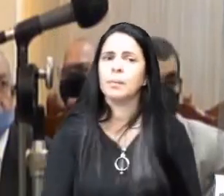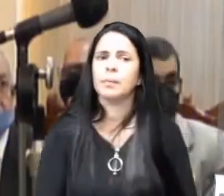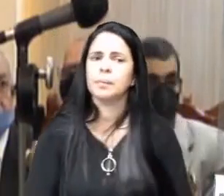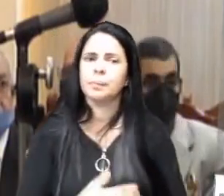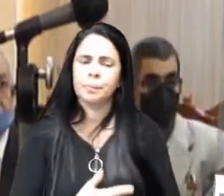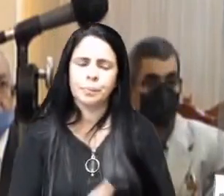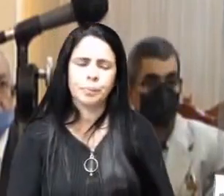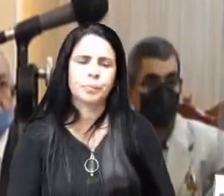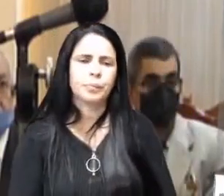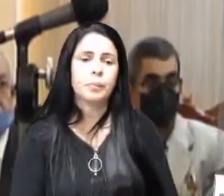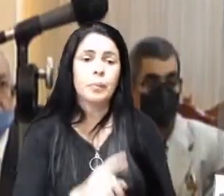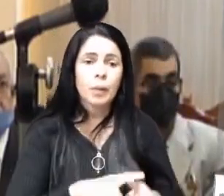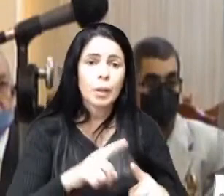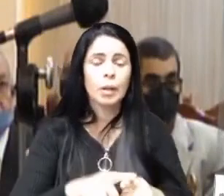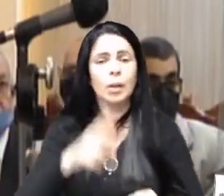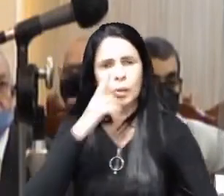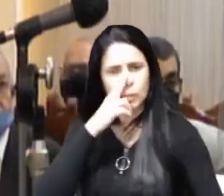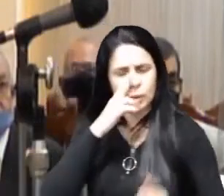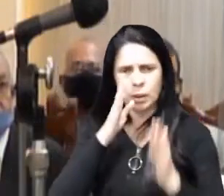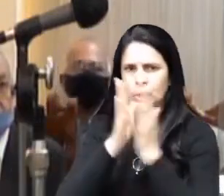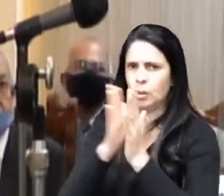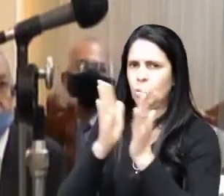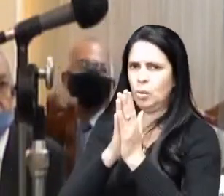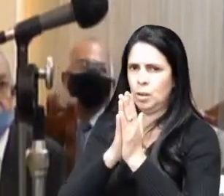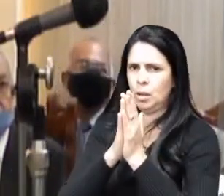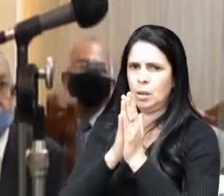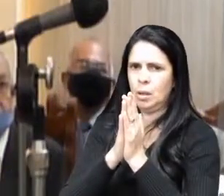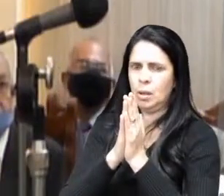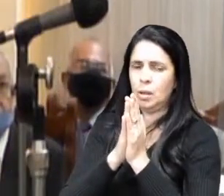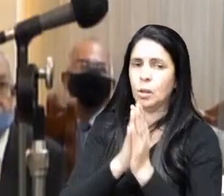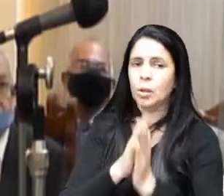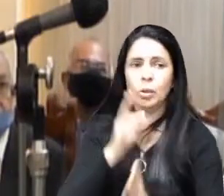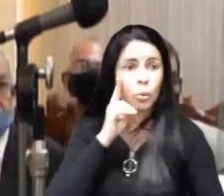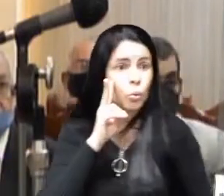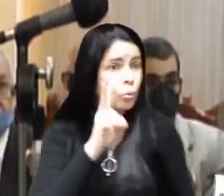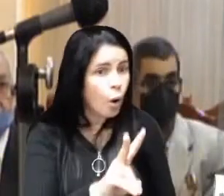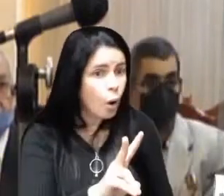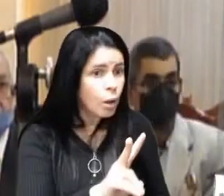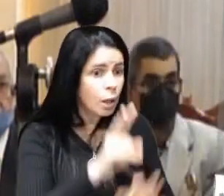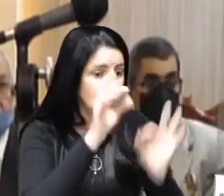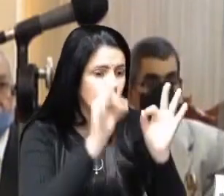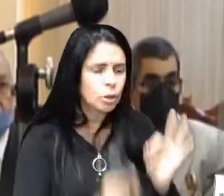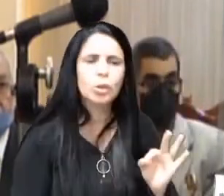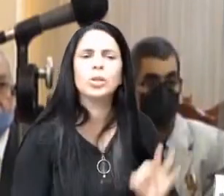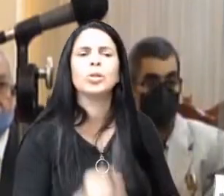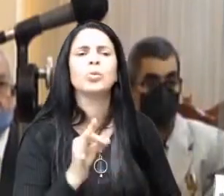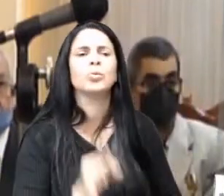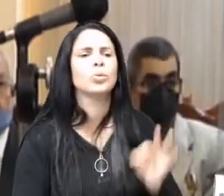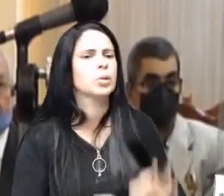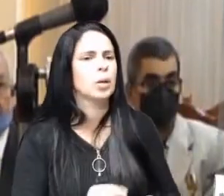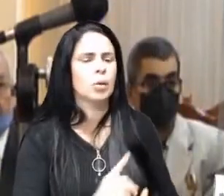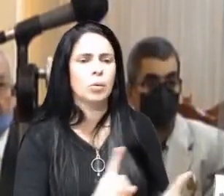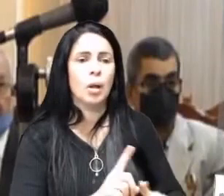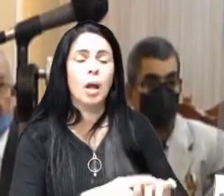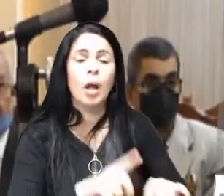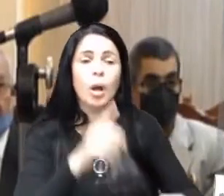o olhar dele não é um olhar punitivo, não é um olhar de juiz, é um olhar de misericórdia.